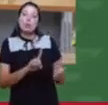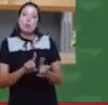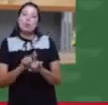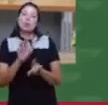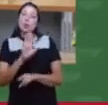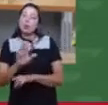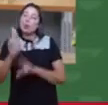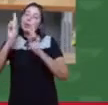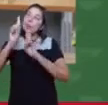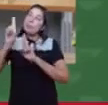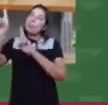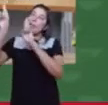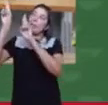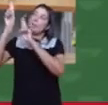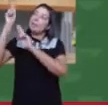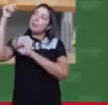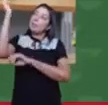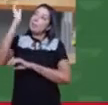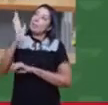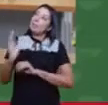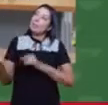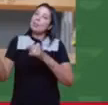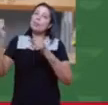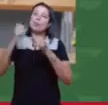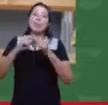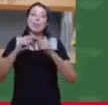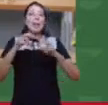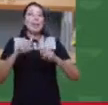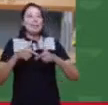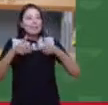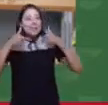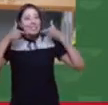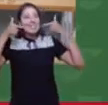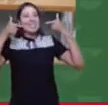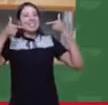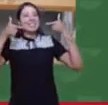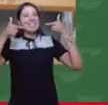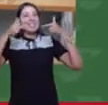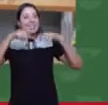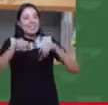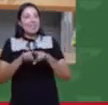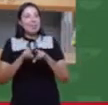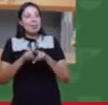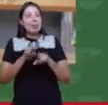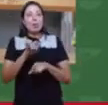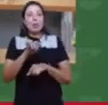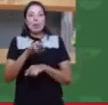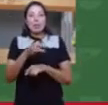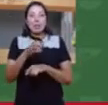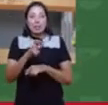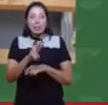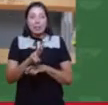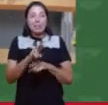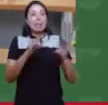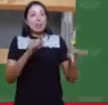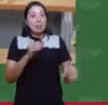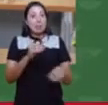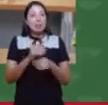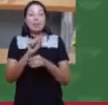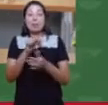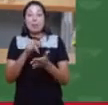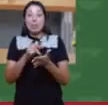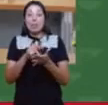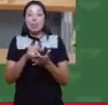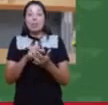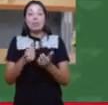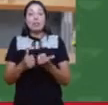Lula é esperança para o Brasil voltar a sorrir. E eu estou com o Odair Cunha, que é integrante, exatamente